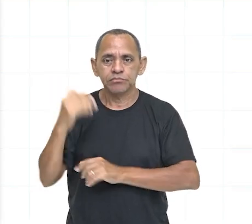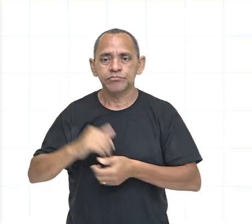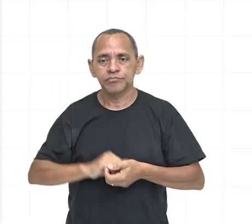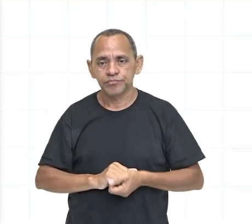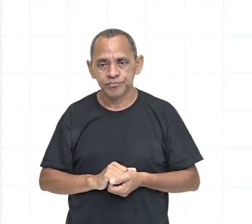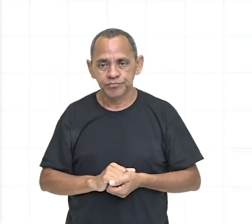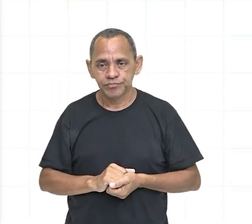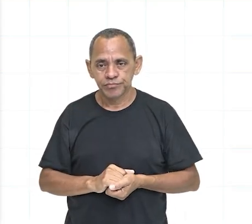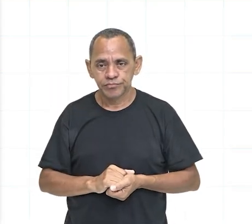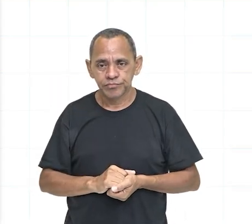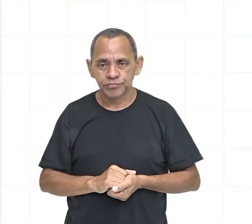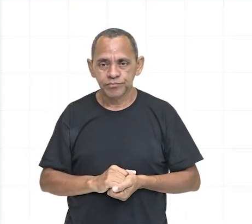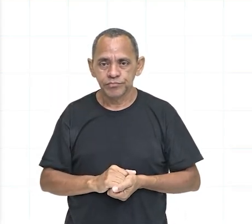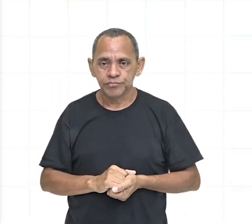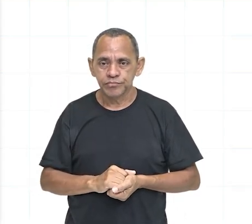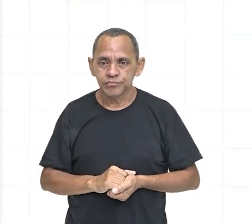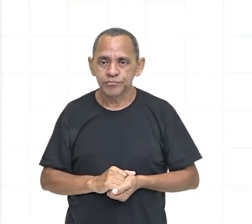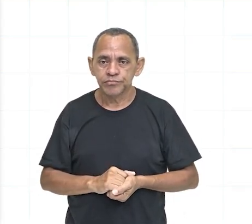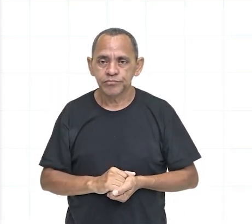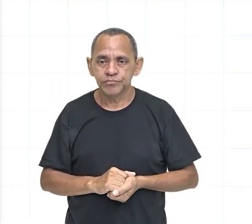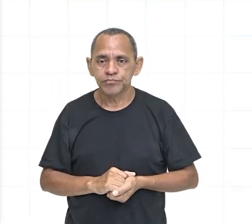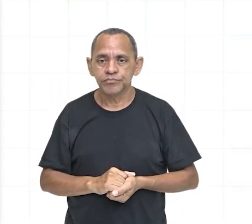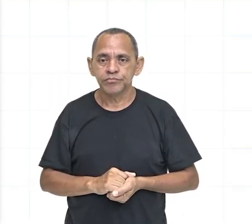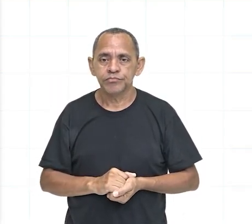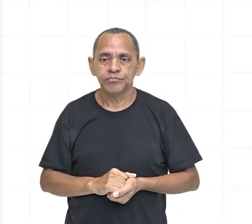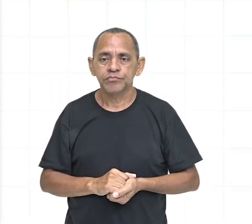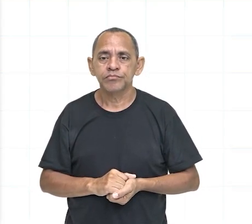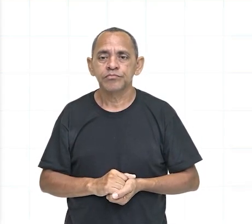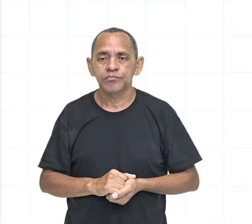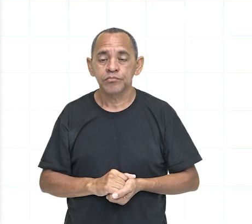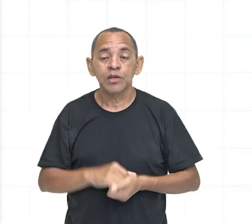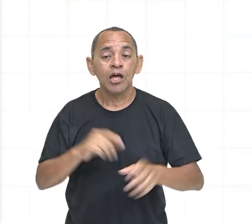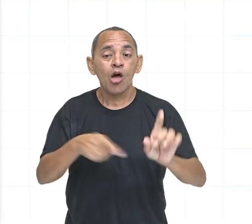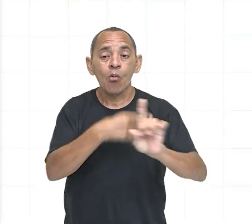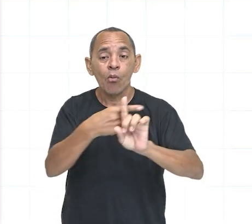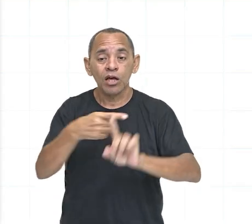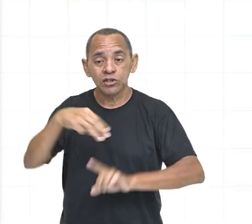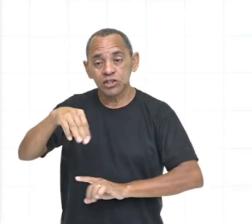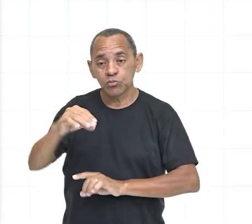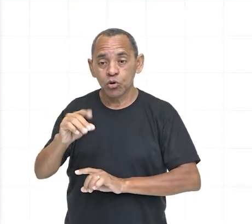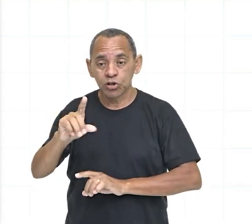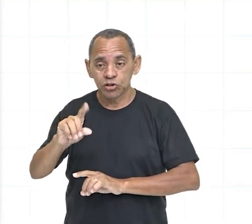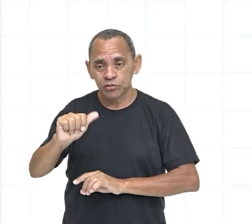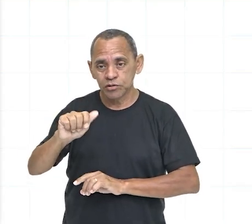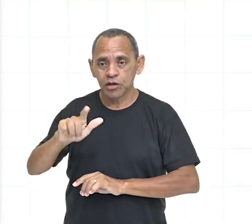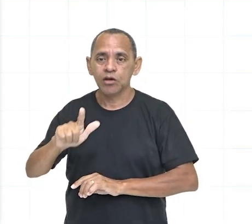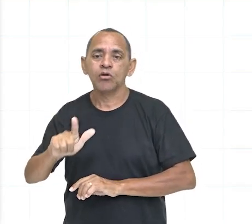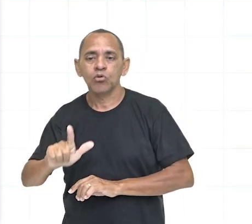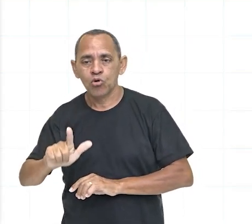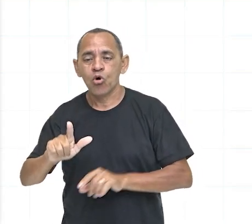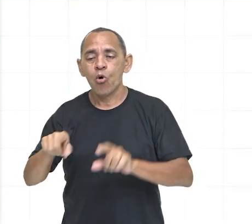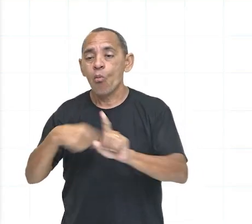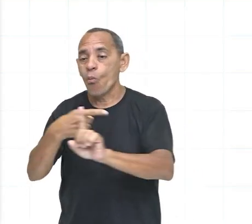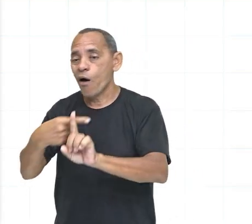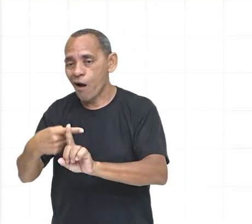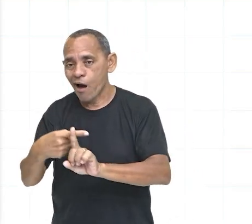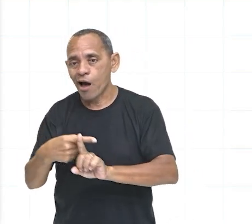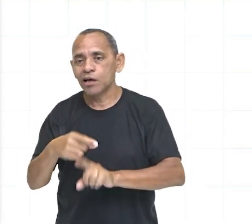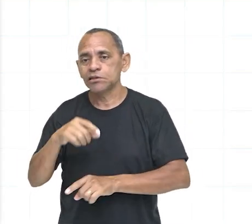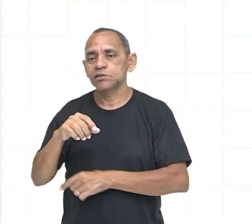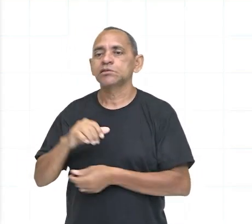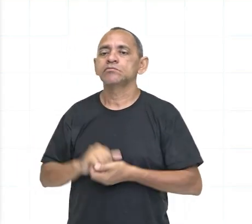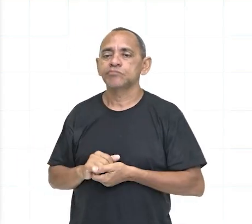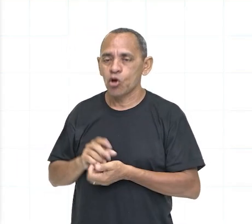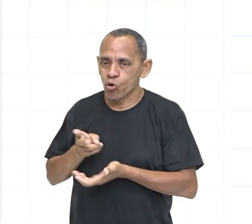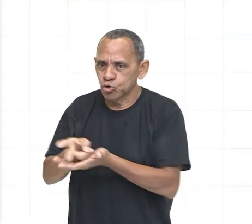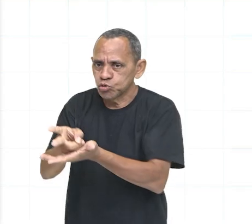que está no passado. Então, tem ali, ó, if, simple past, mais modal verb, mais infinitivo. Olha o primeiro exemplo. If